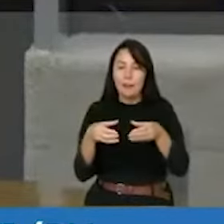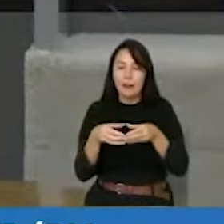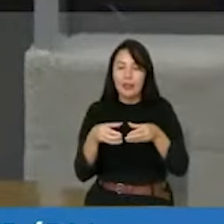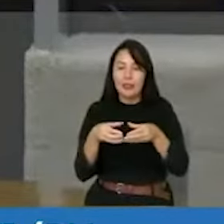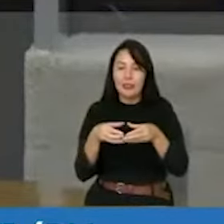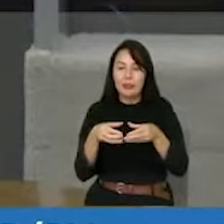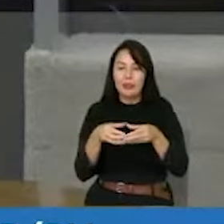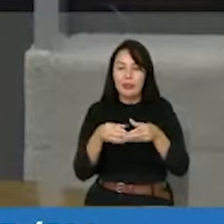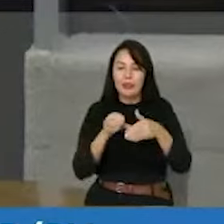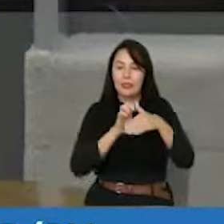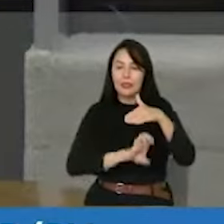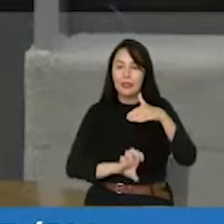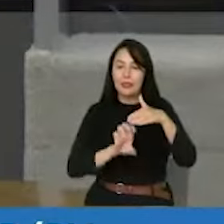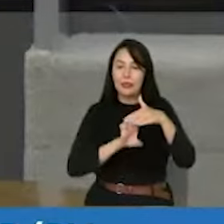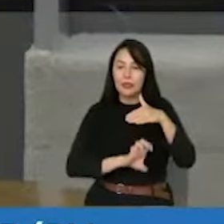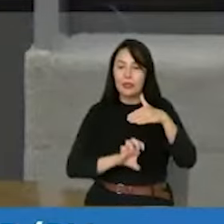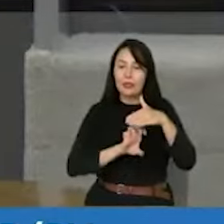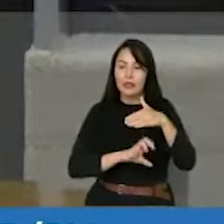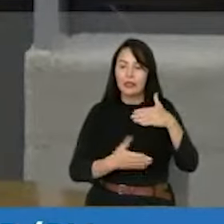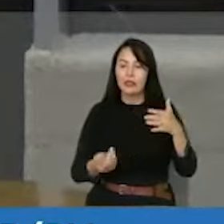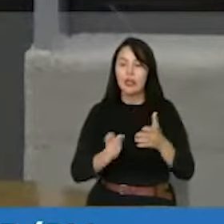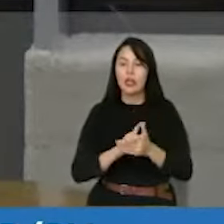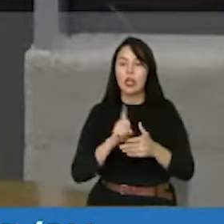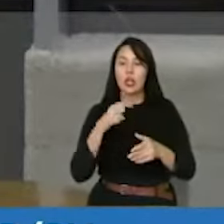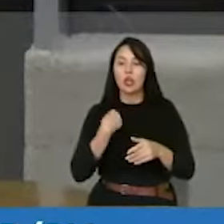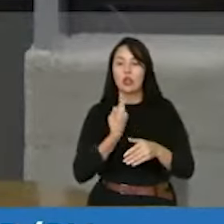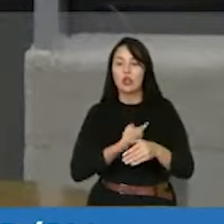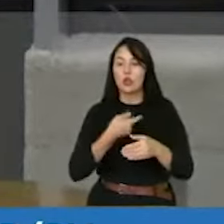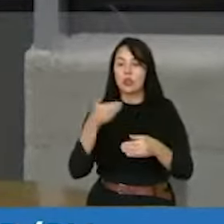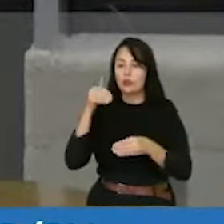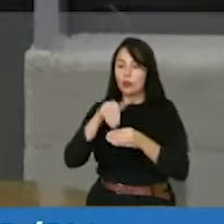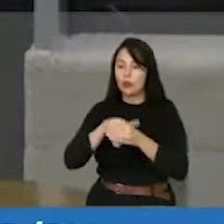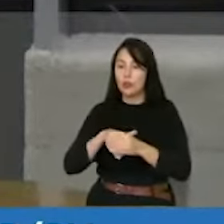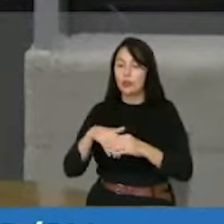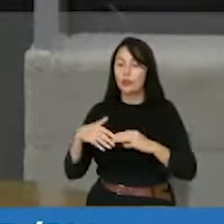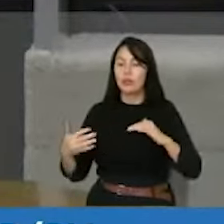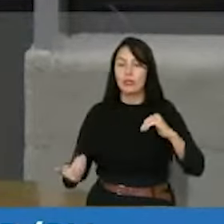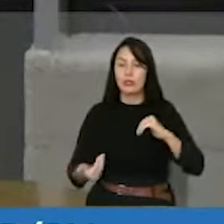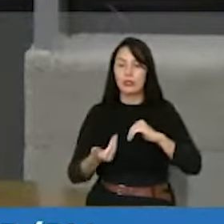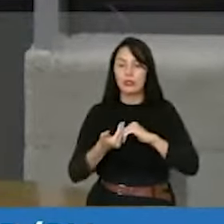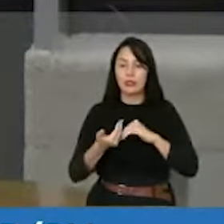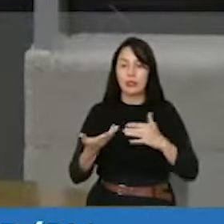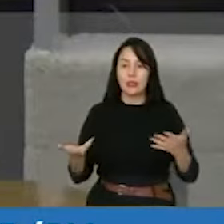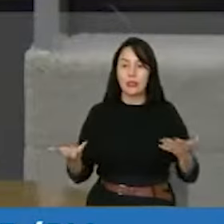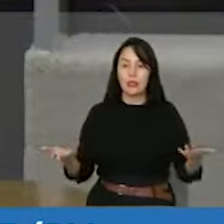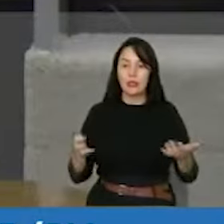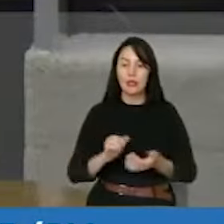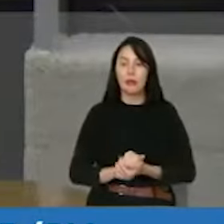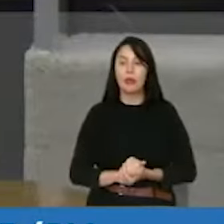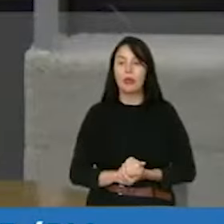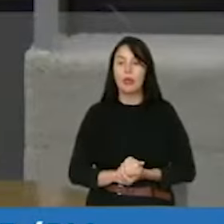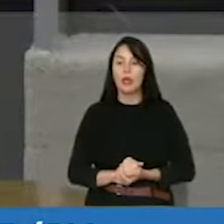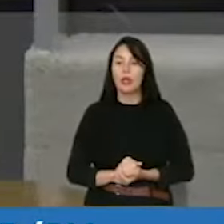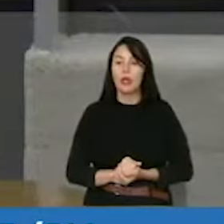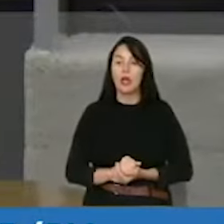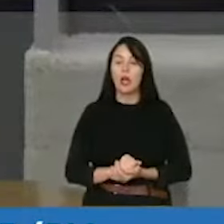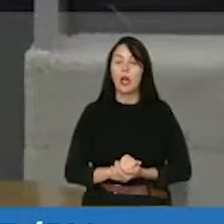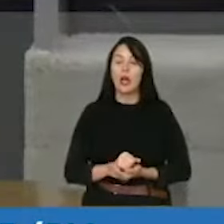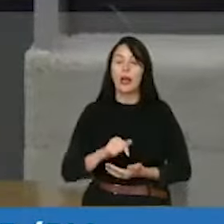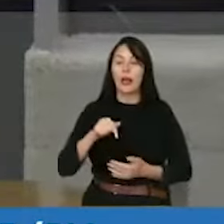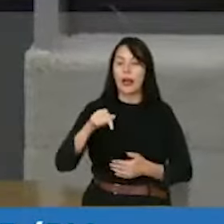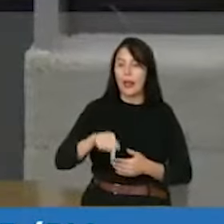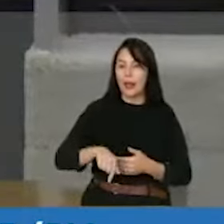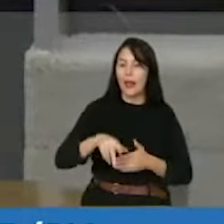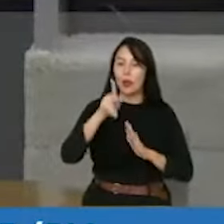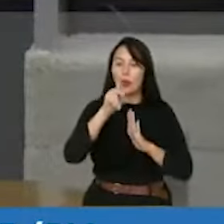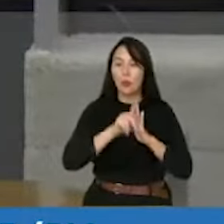é fundamental. Nós votamos aqui nesta Casa Legislativa, o programa Acredita, que viabiliza acesso